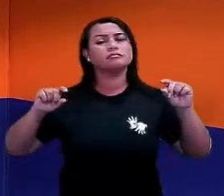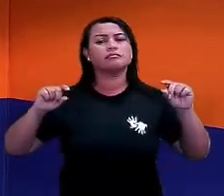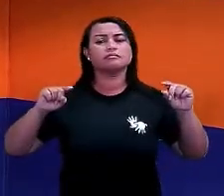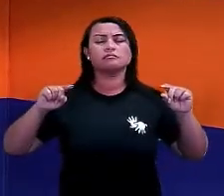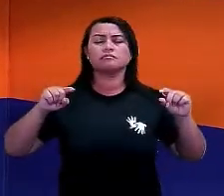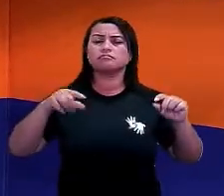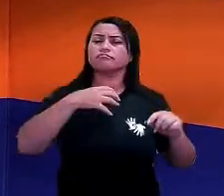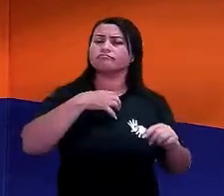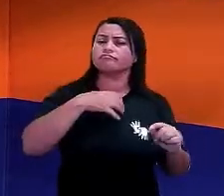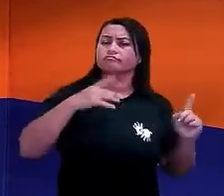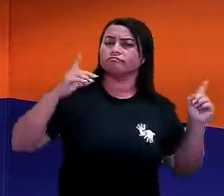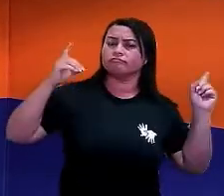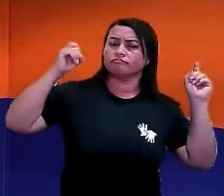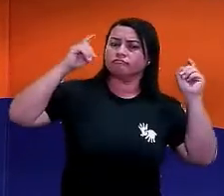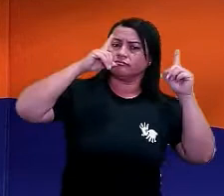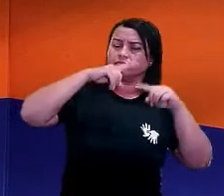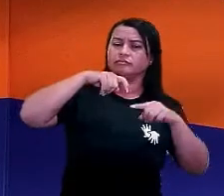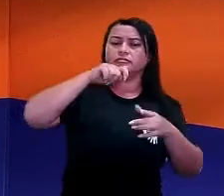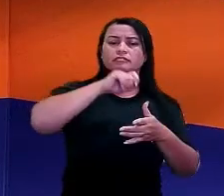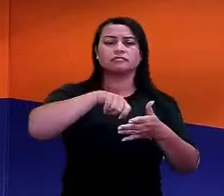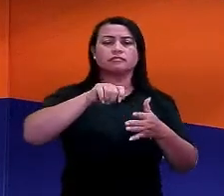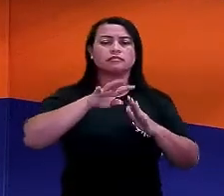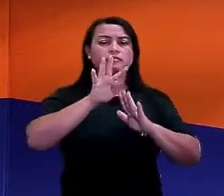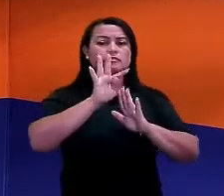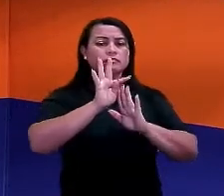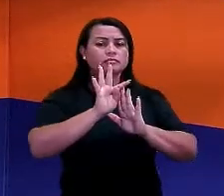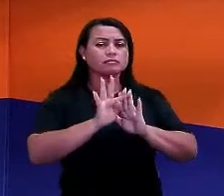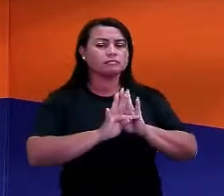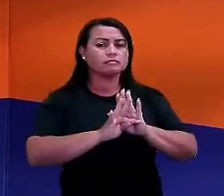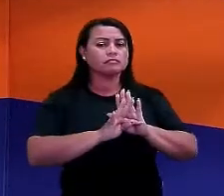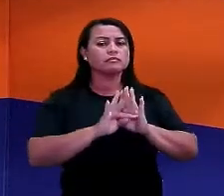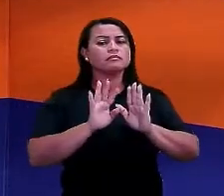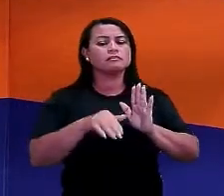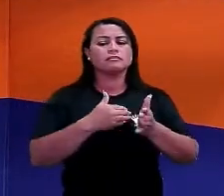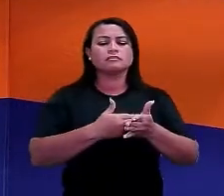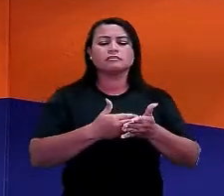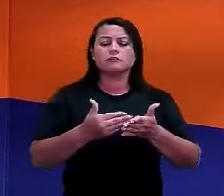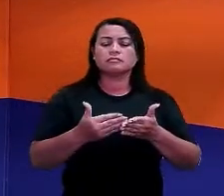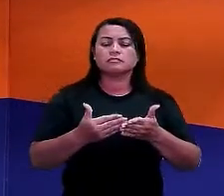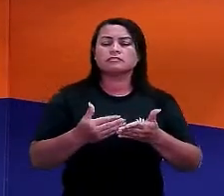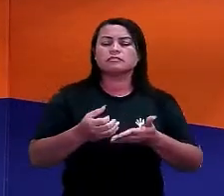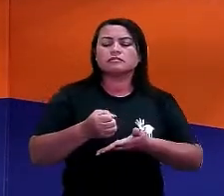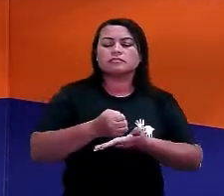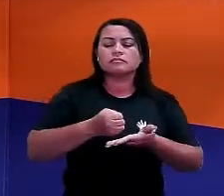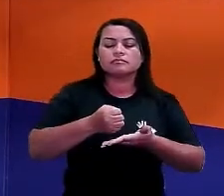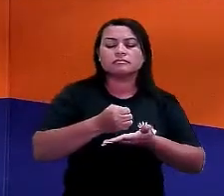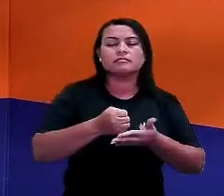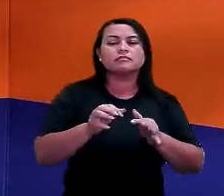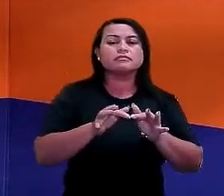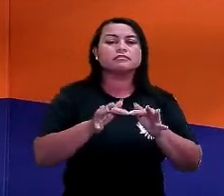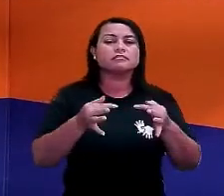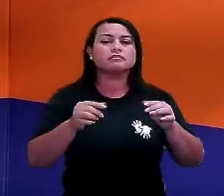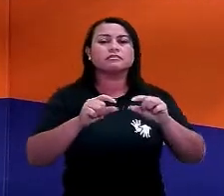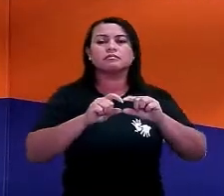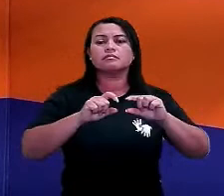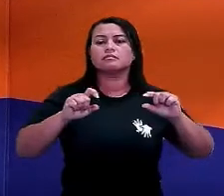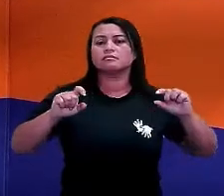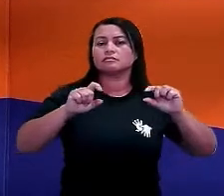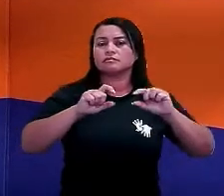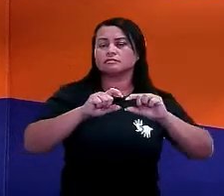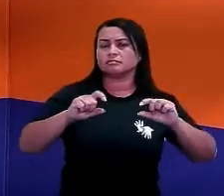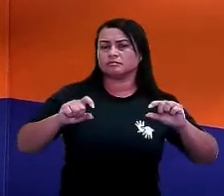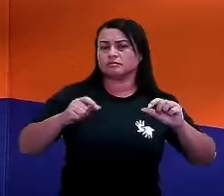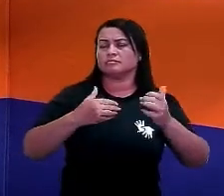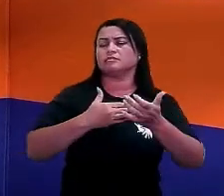com dificuldade de escrever os textos. Então, a gente começa do quê? Do básico, do mínimo, que são as frases.